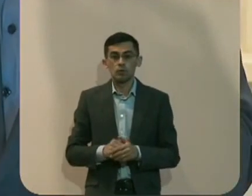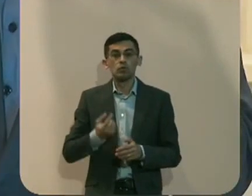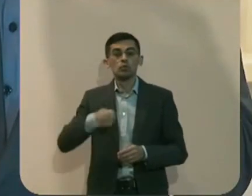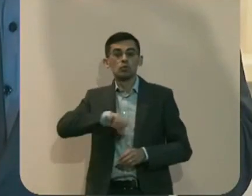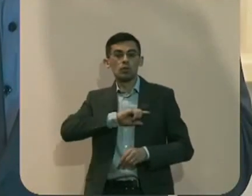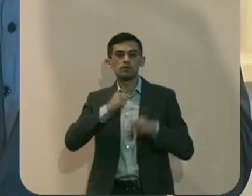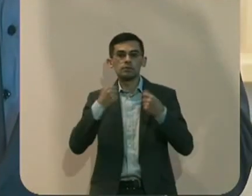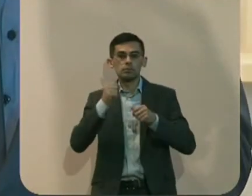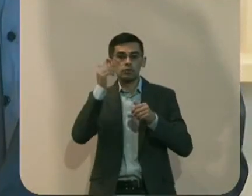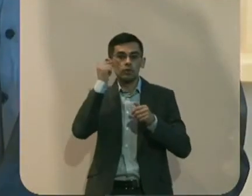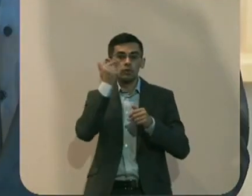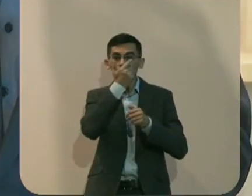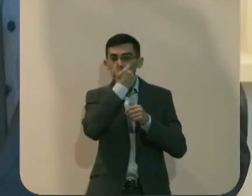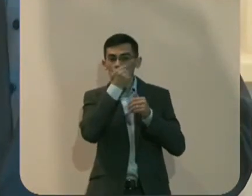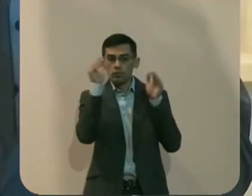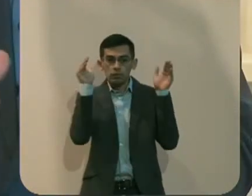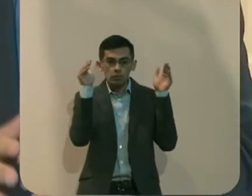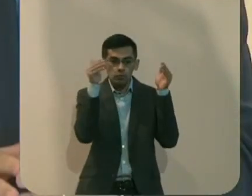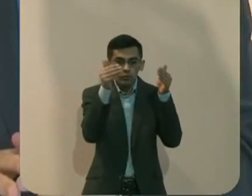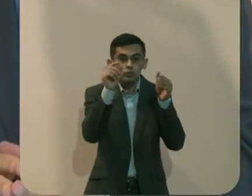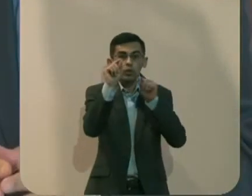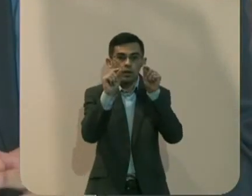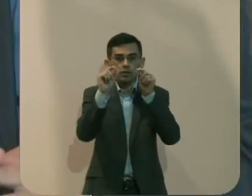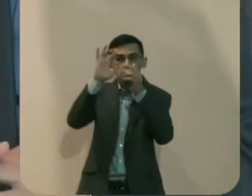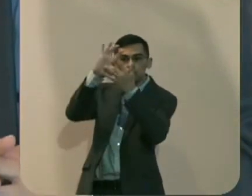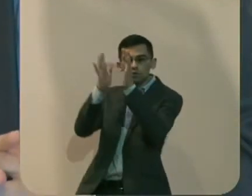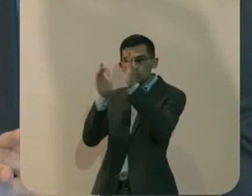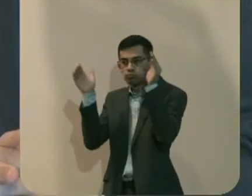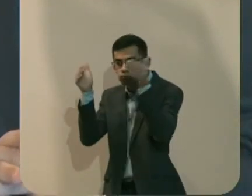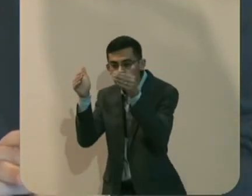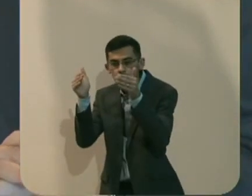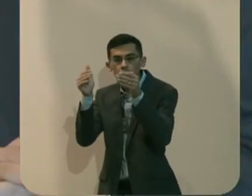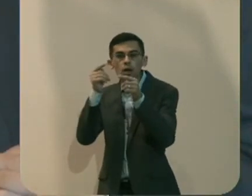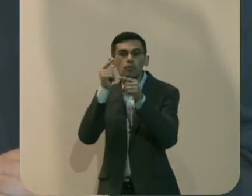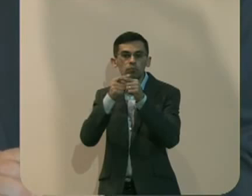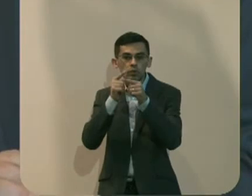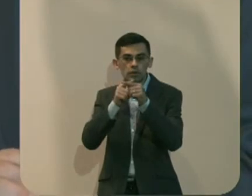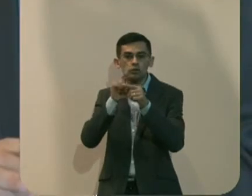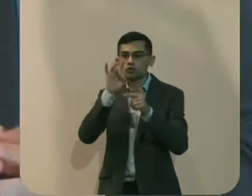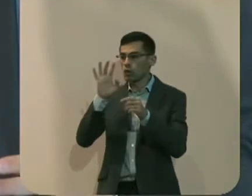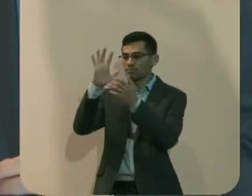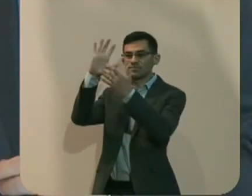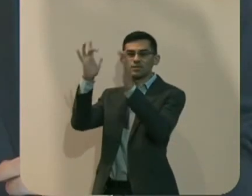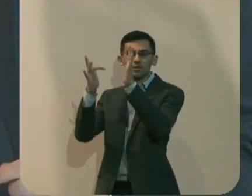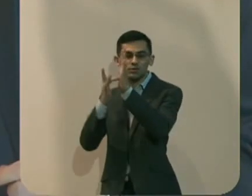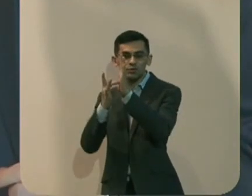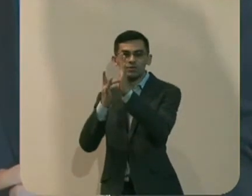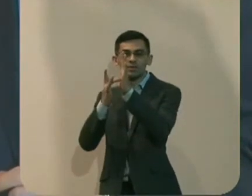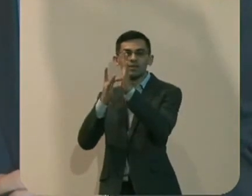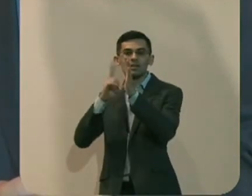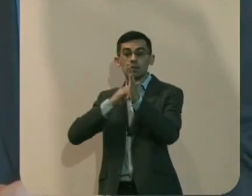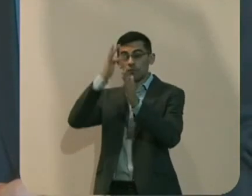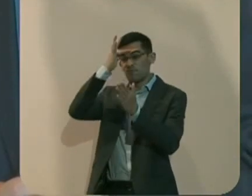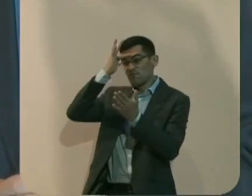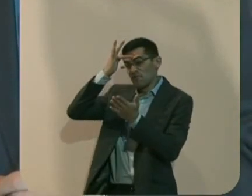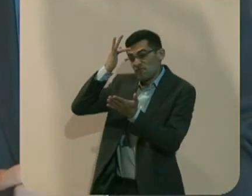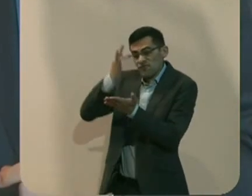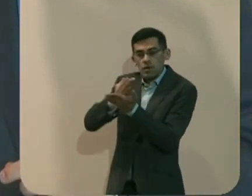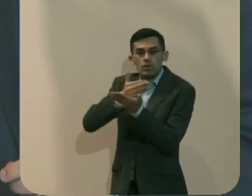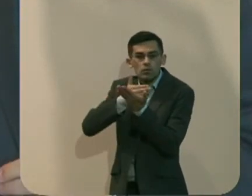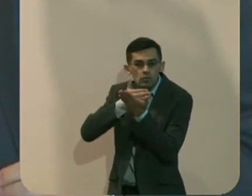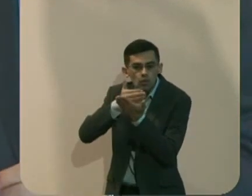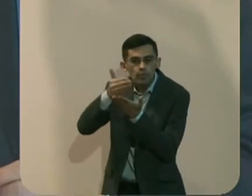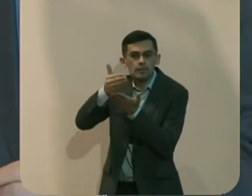conservemos os nossos olhos fixos em Jesus, pois é por meio dele que a nossa fé